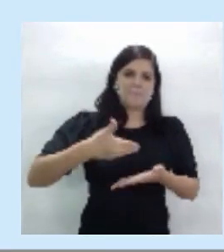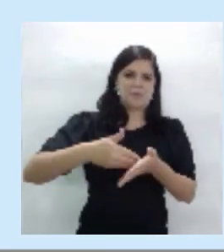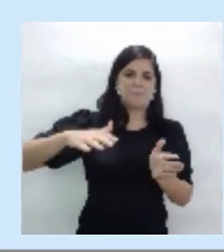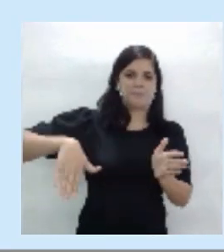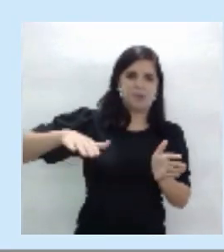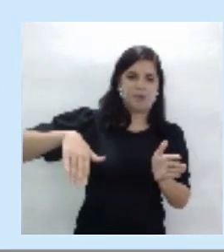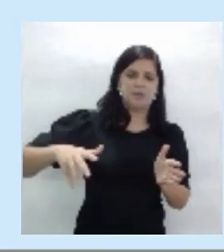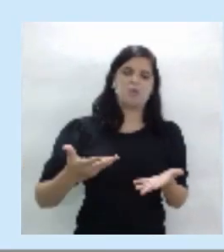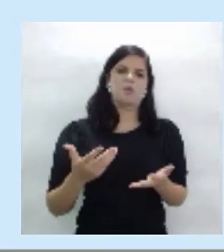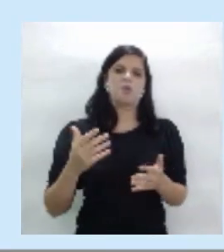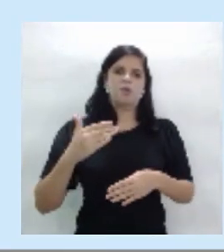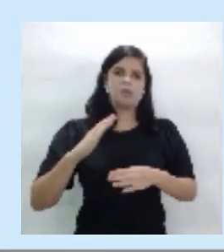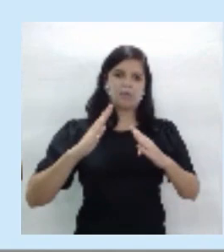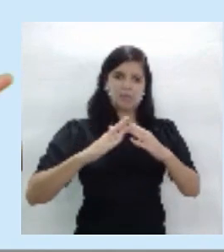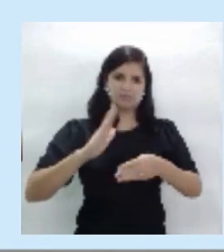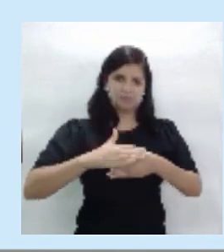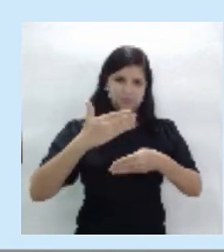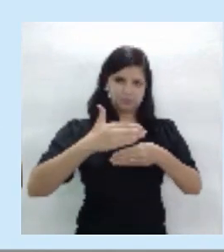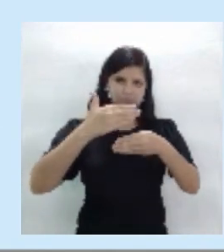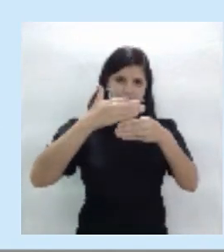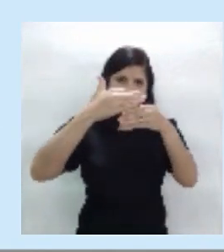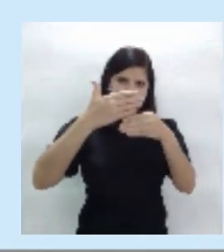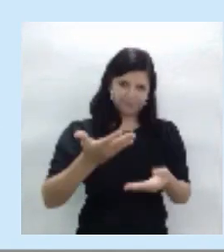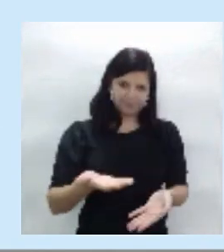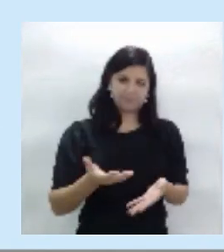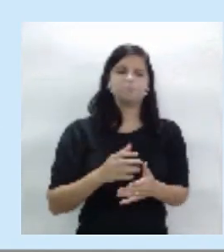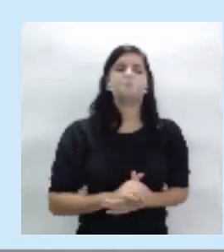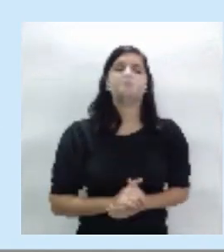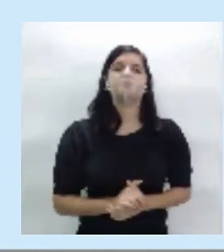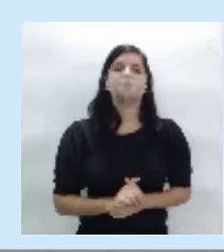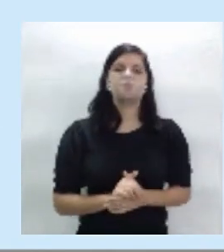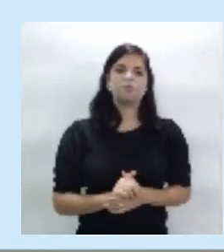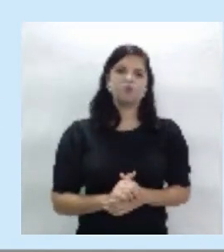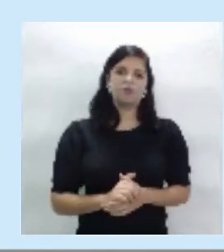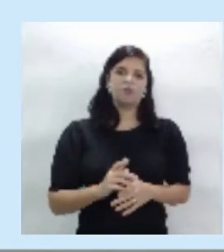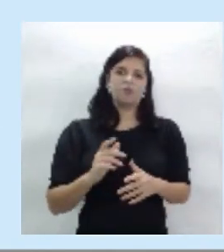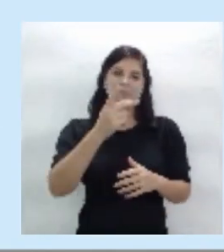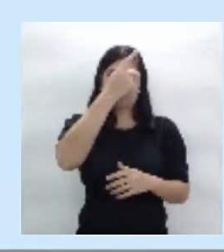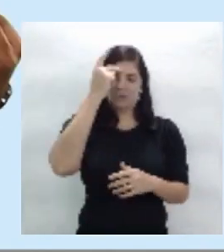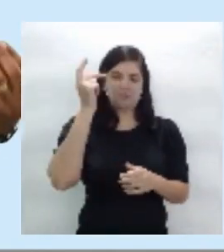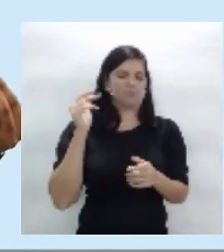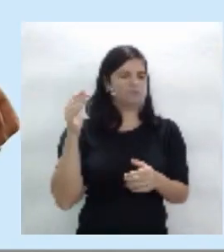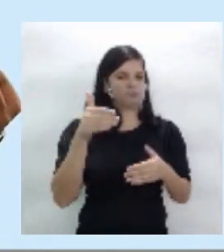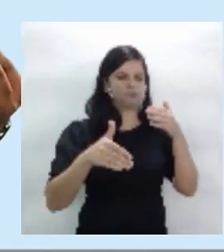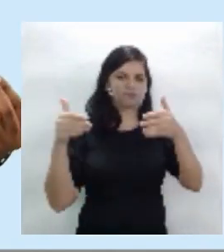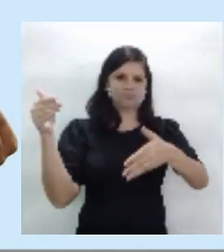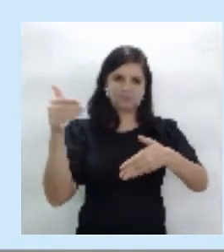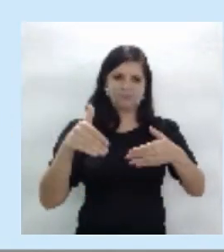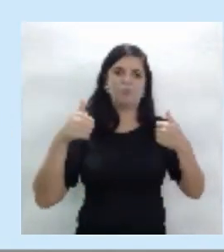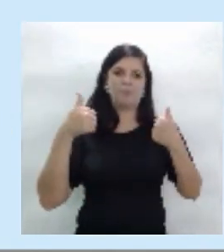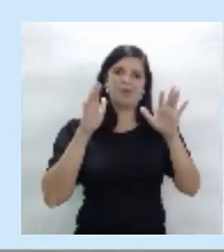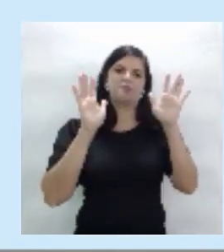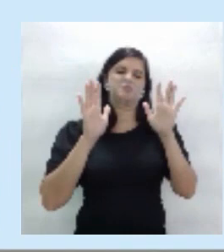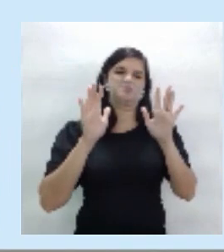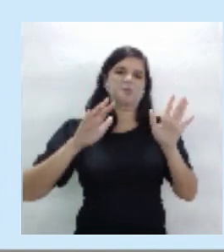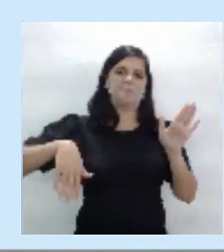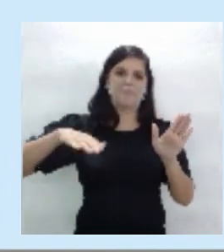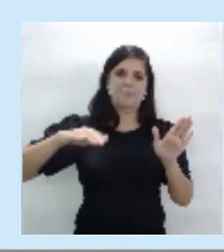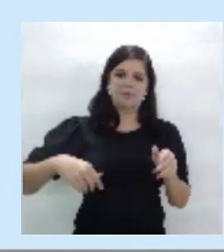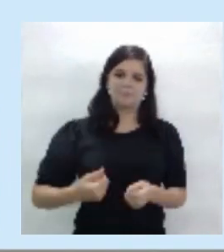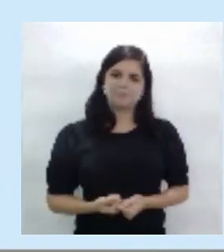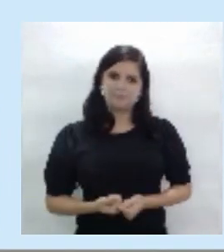de litoral para habitação, né? A gente falou que as áreas que existem uma maior concentração de pessoas é